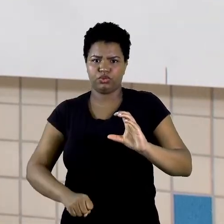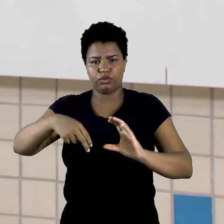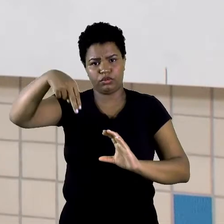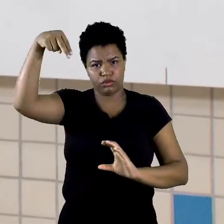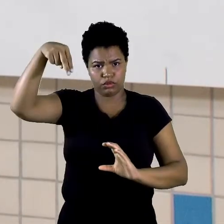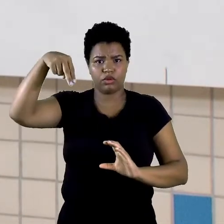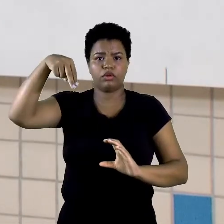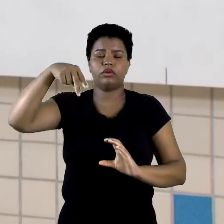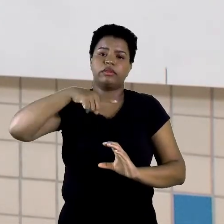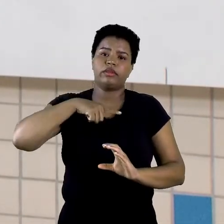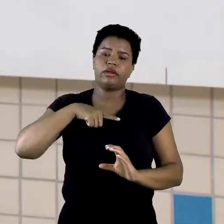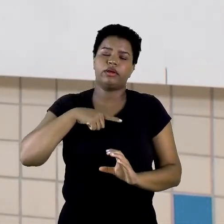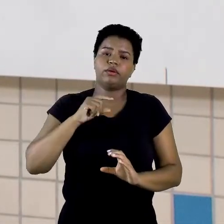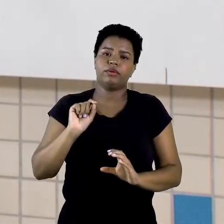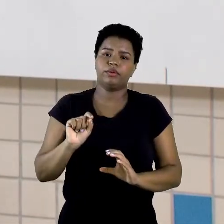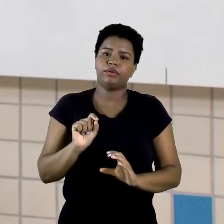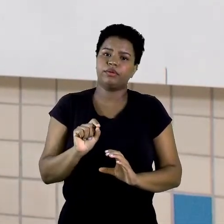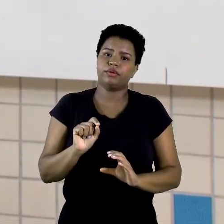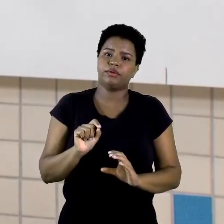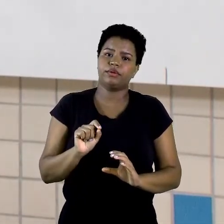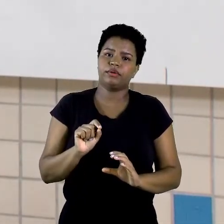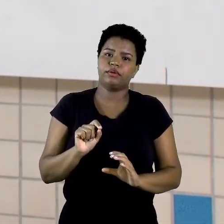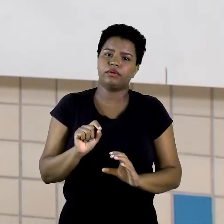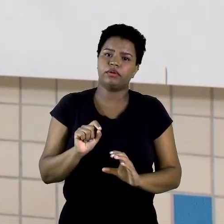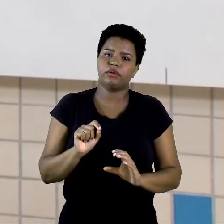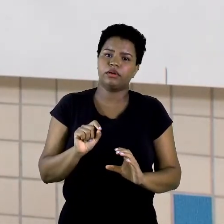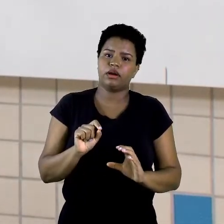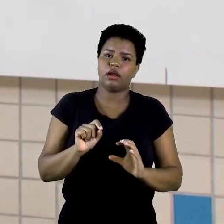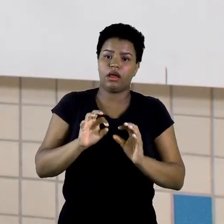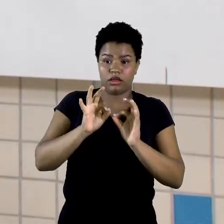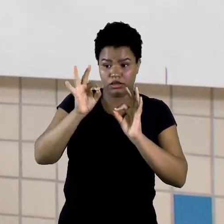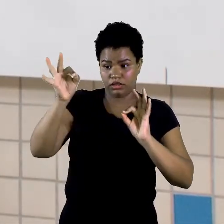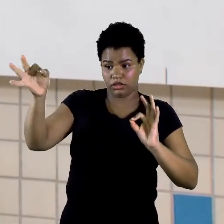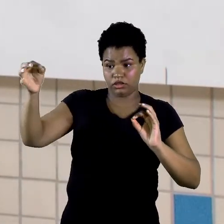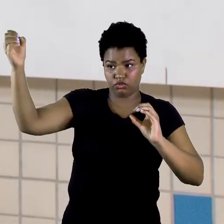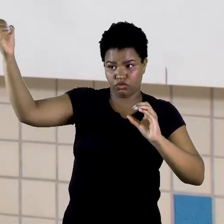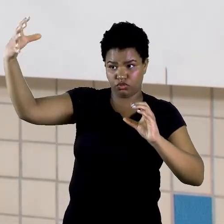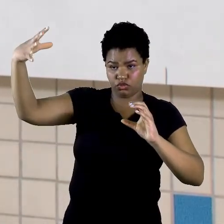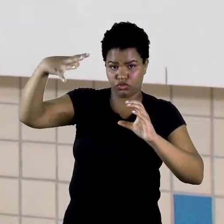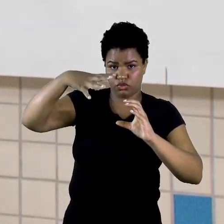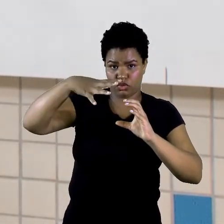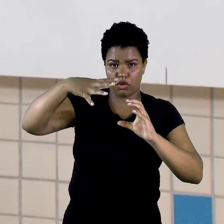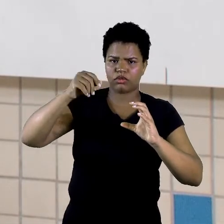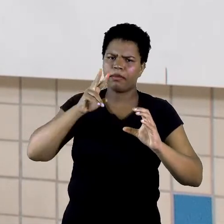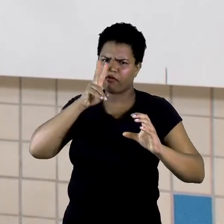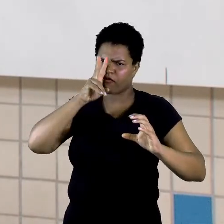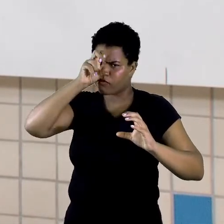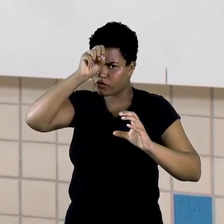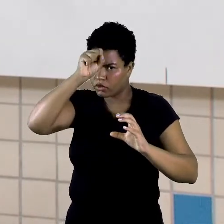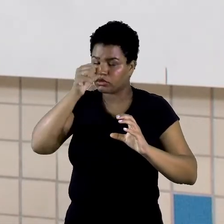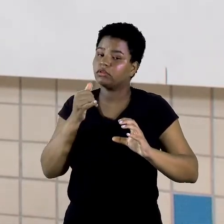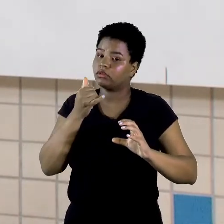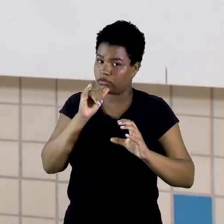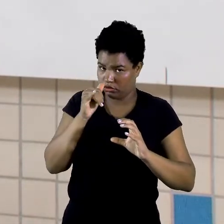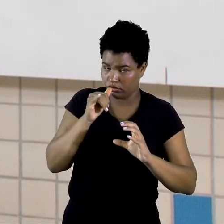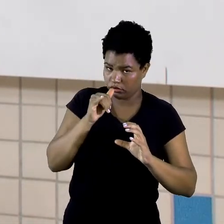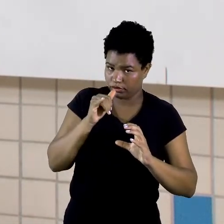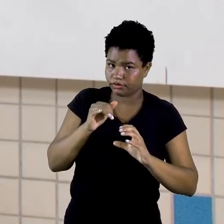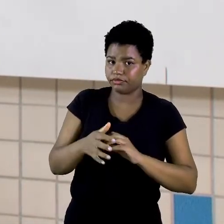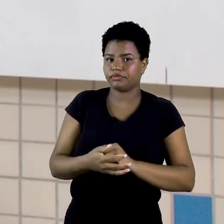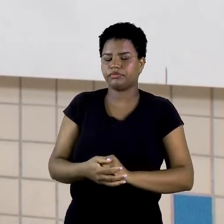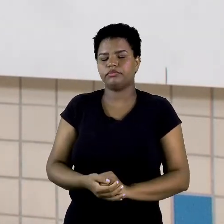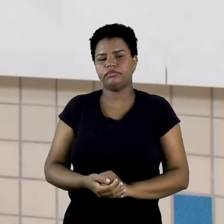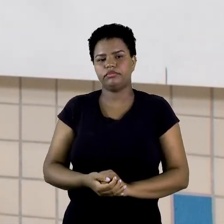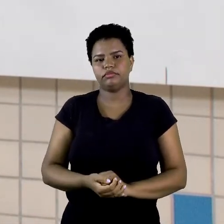se dá tanto no que tange a extensão iluminada quanto a intensidade de luz, que no caso é energia. É